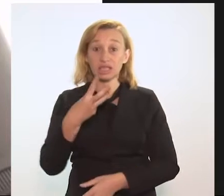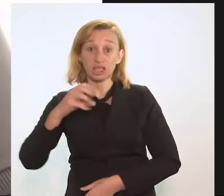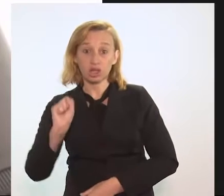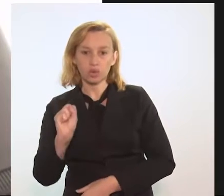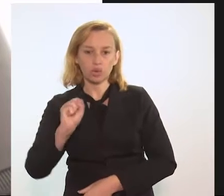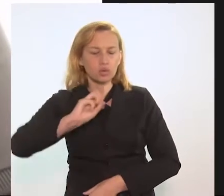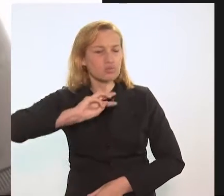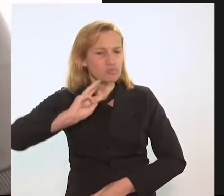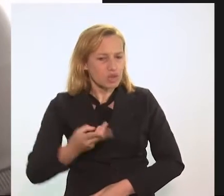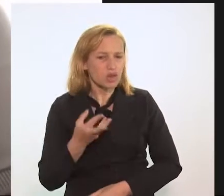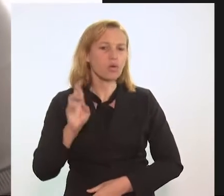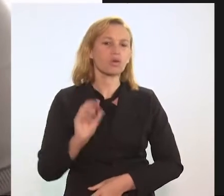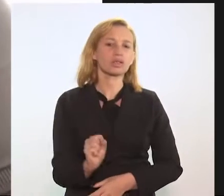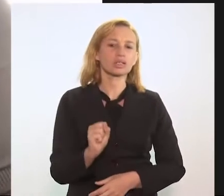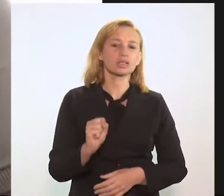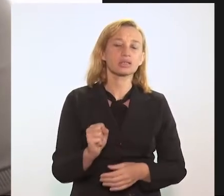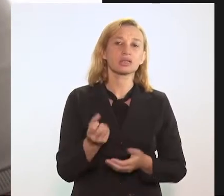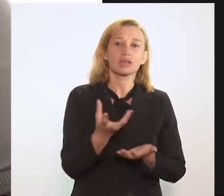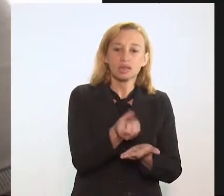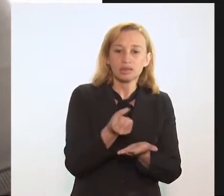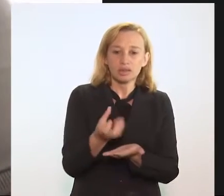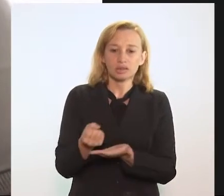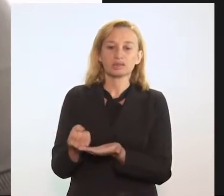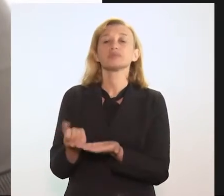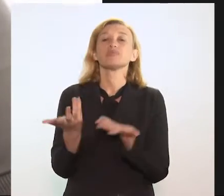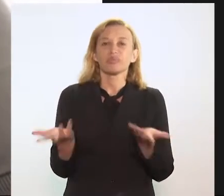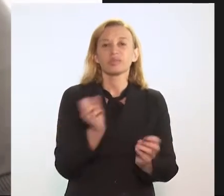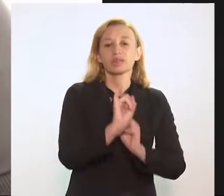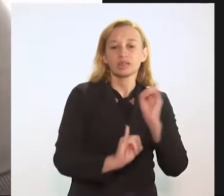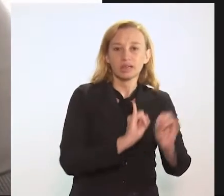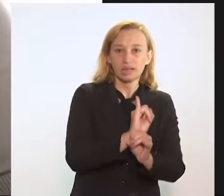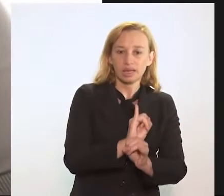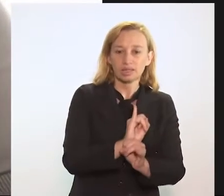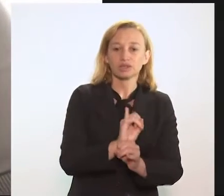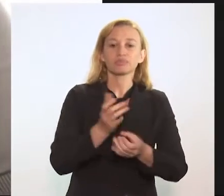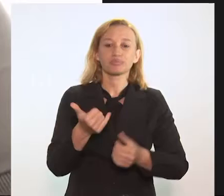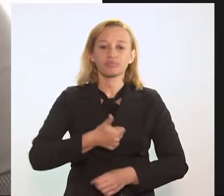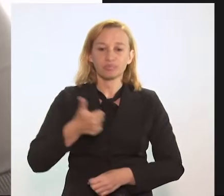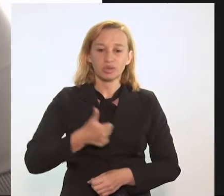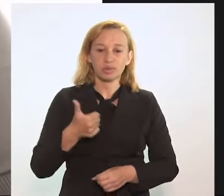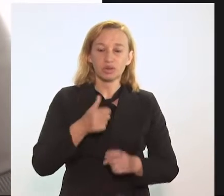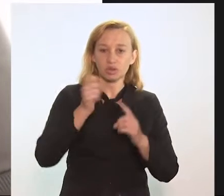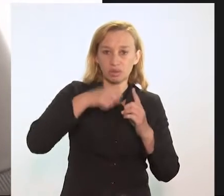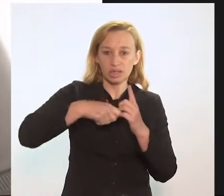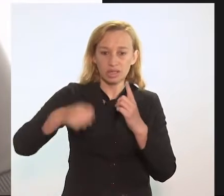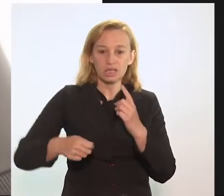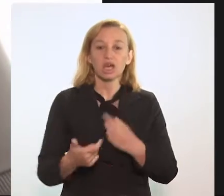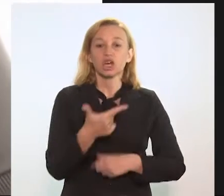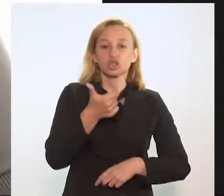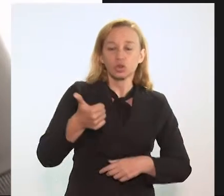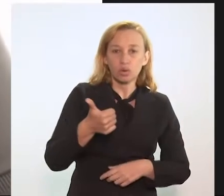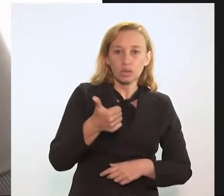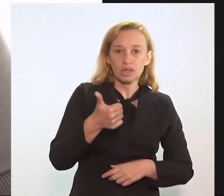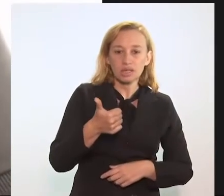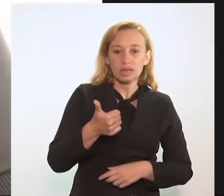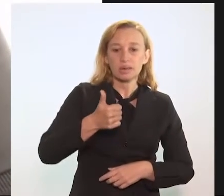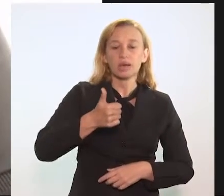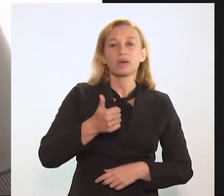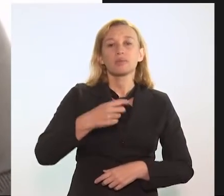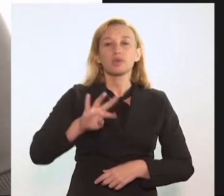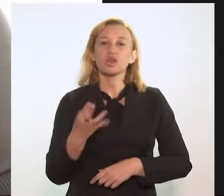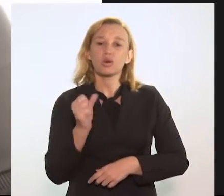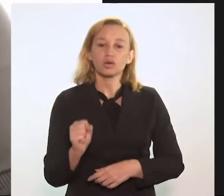38, né, de bilhões em termos de faturamento do e-commerce, falando aí de primeiro semestre. Então, um aumento de 12